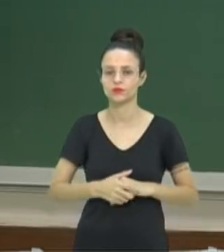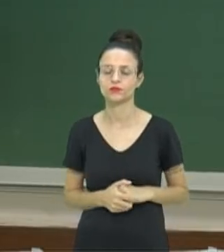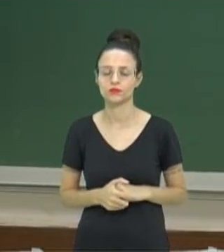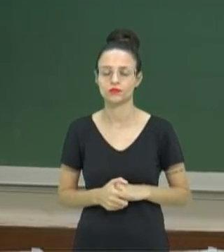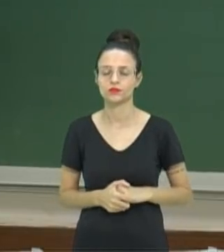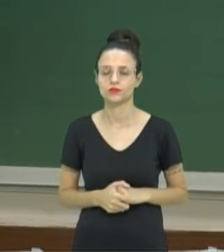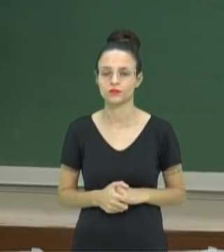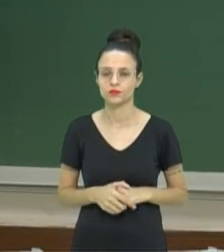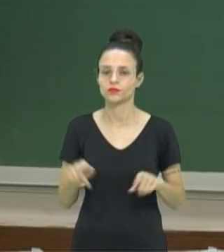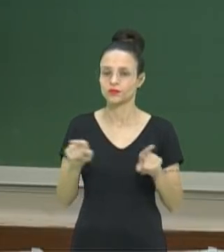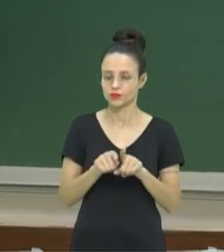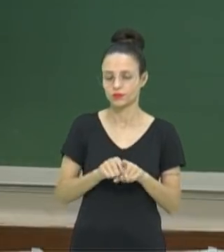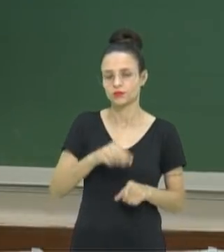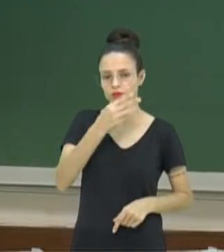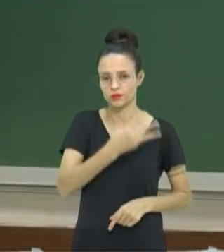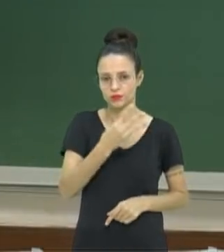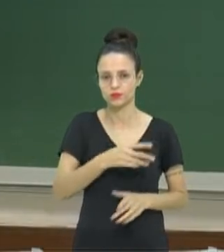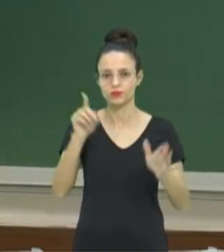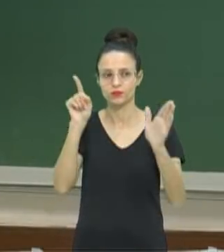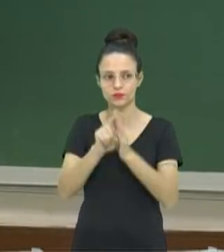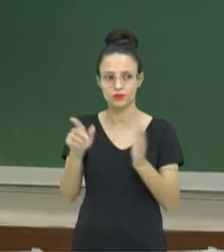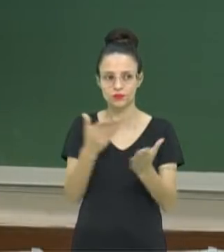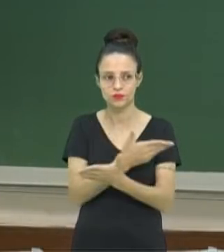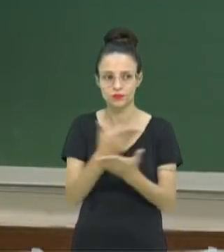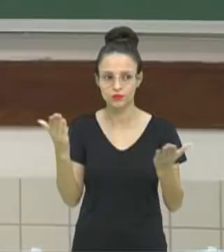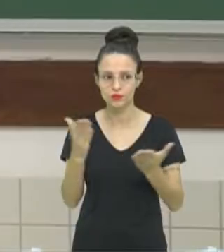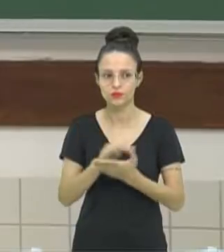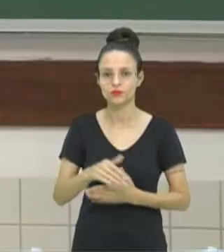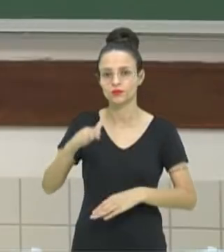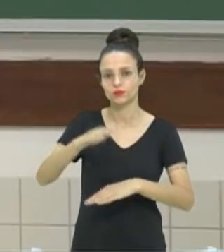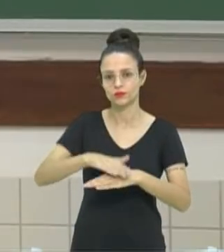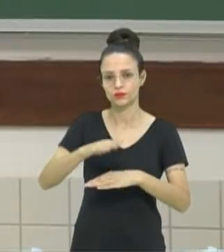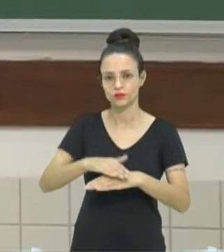e terciário, ok? Perguntinha ali,